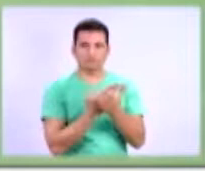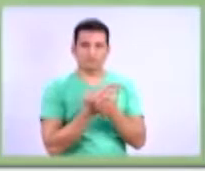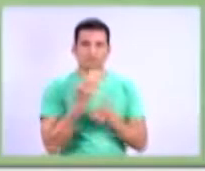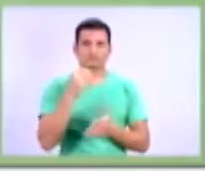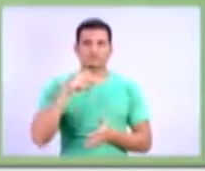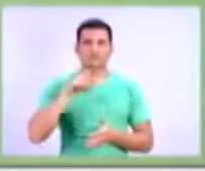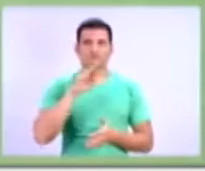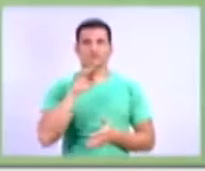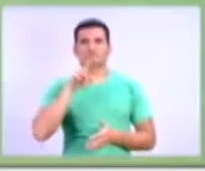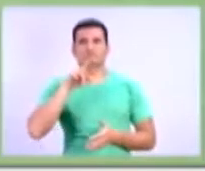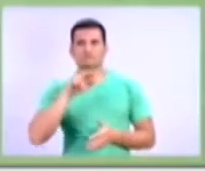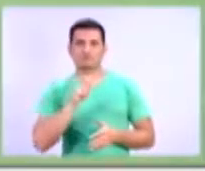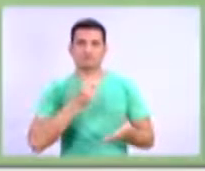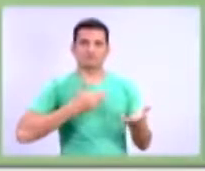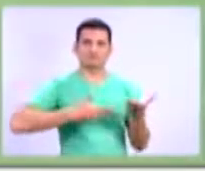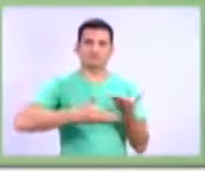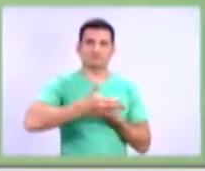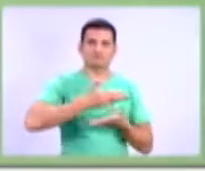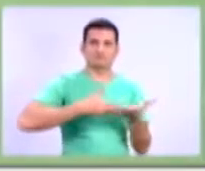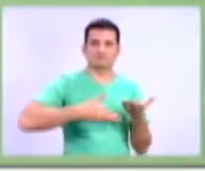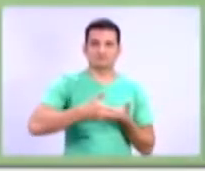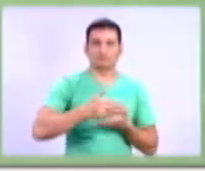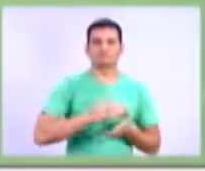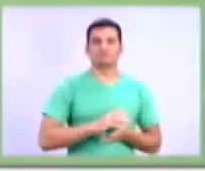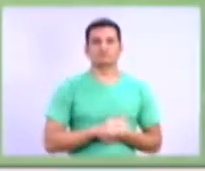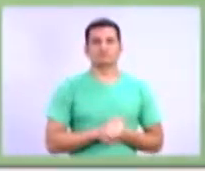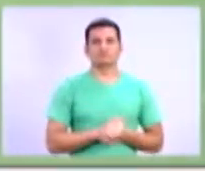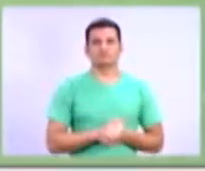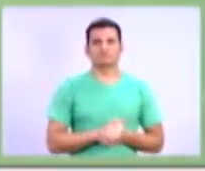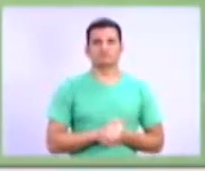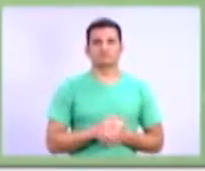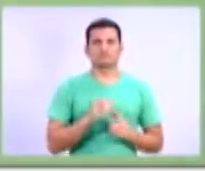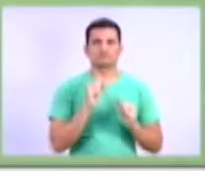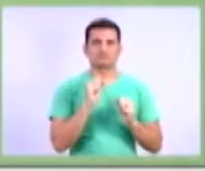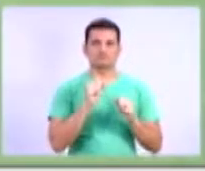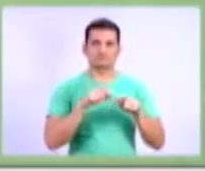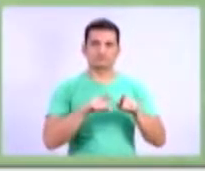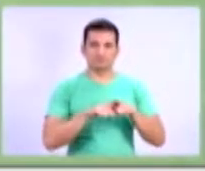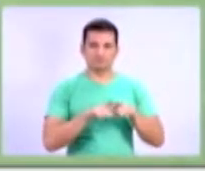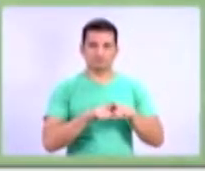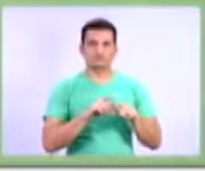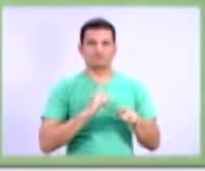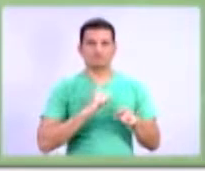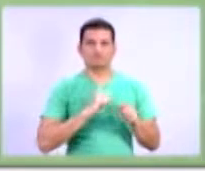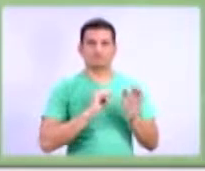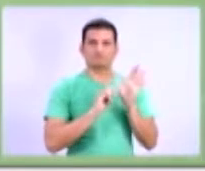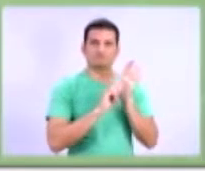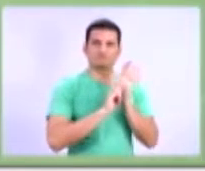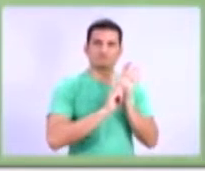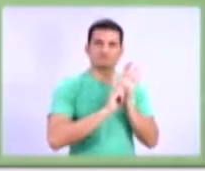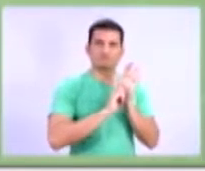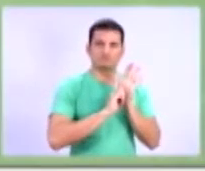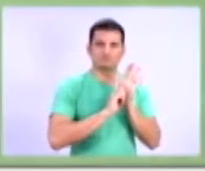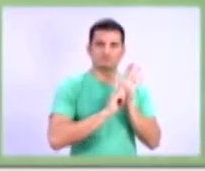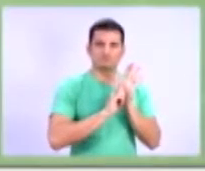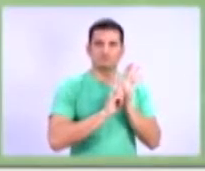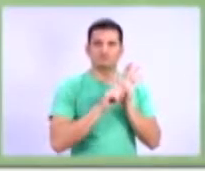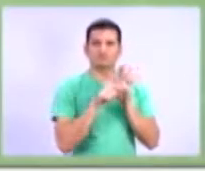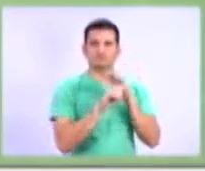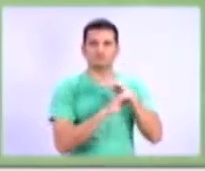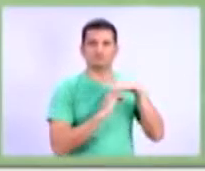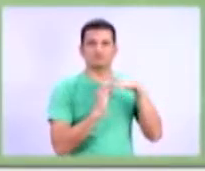essa solidariedade. E para que nós possamos também construir uma identidade dessa